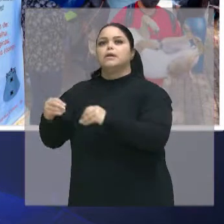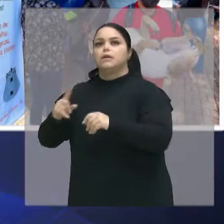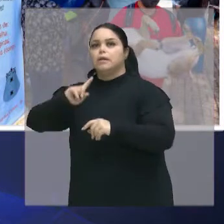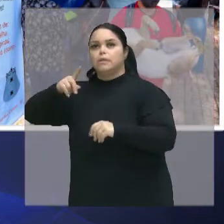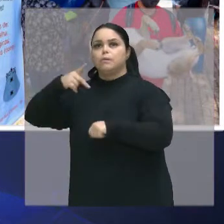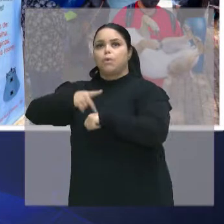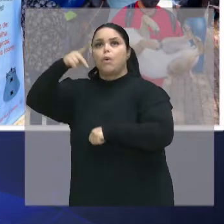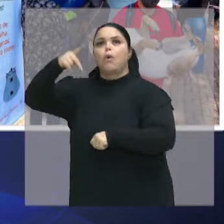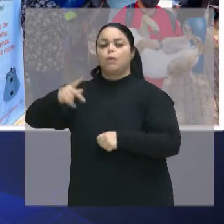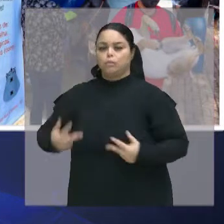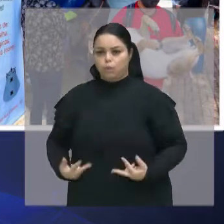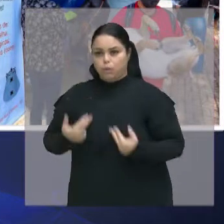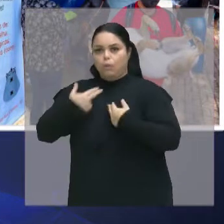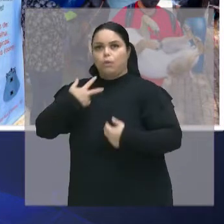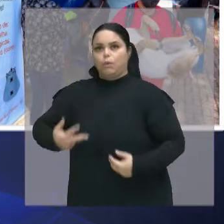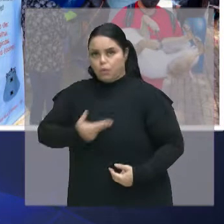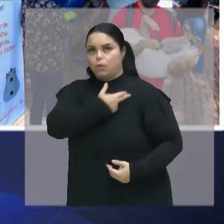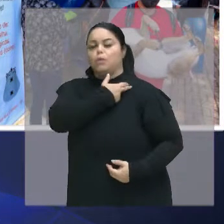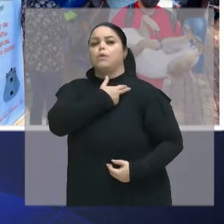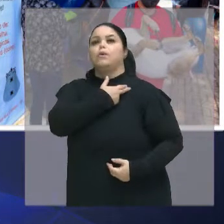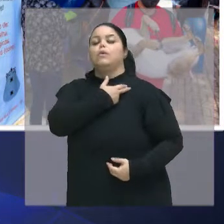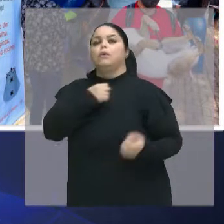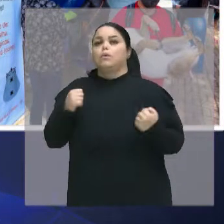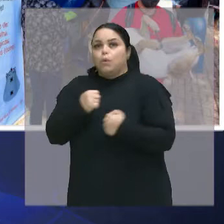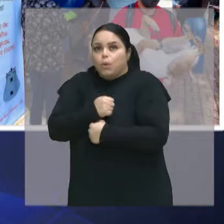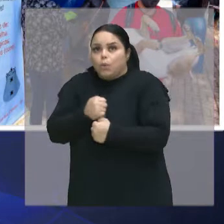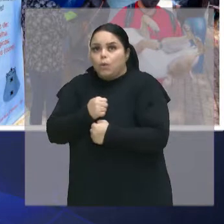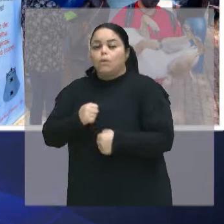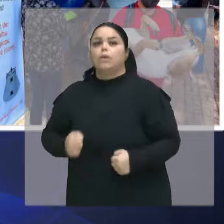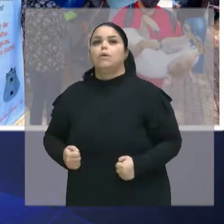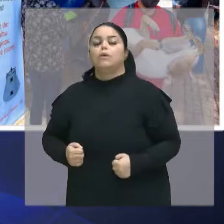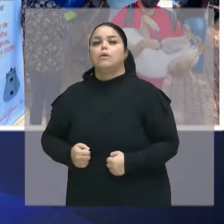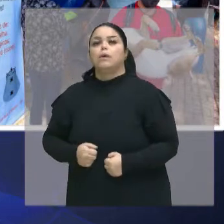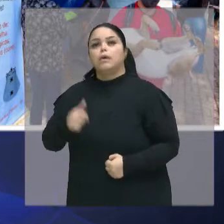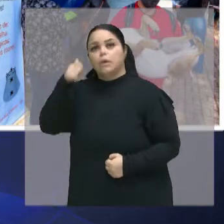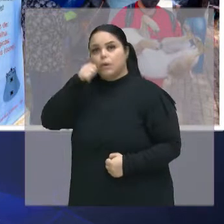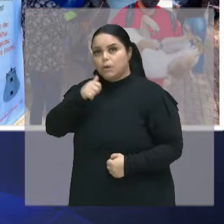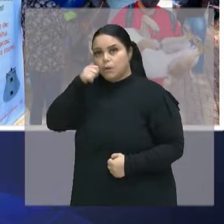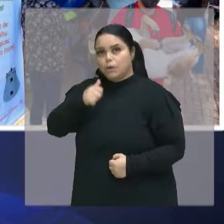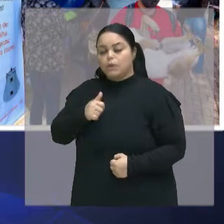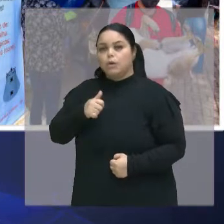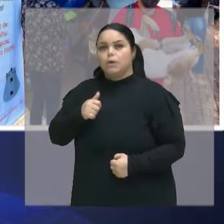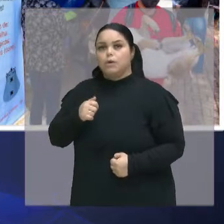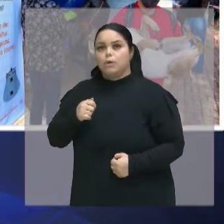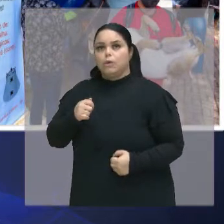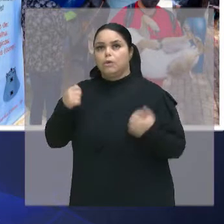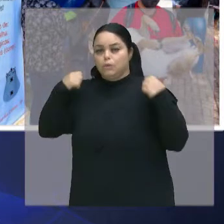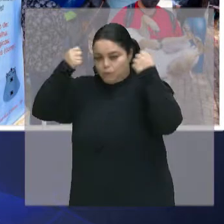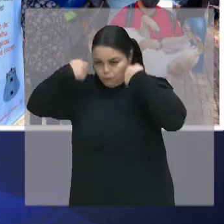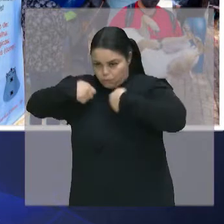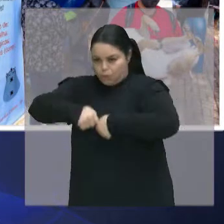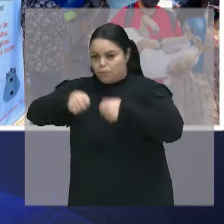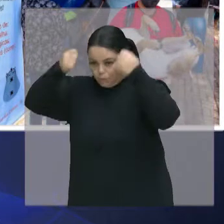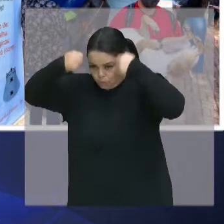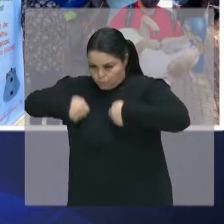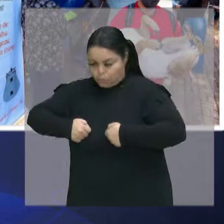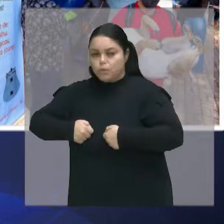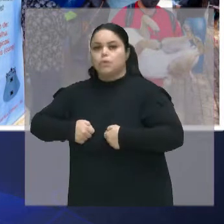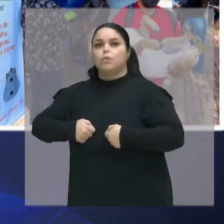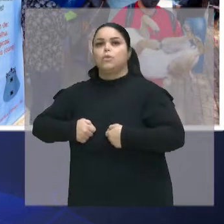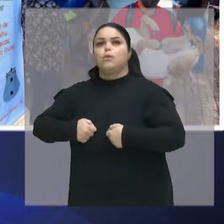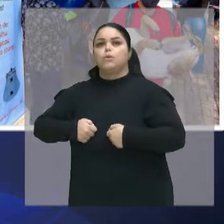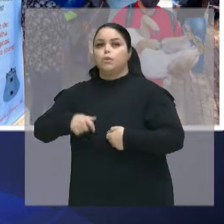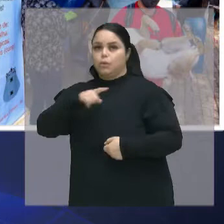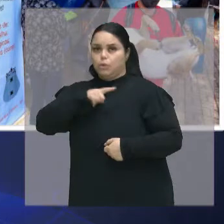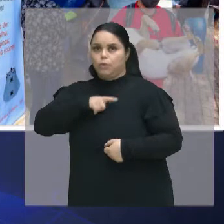vestido dentro do processo. Essa moça está pegando as camisetas que